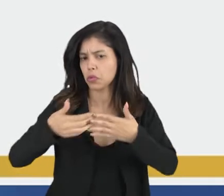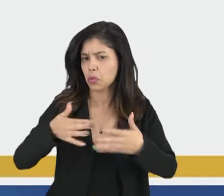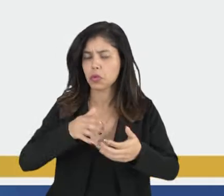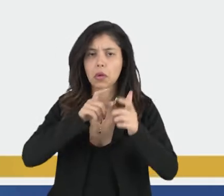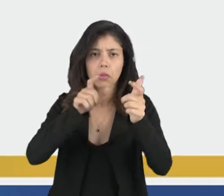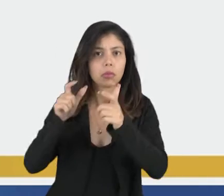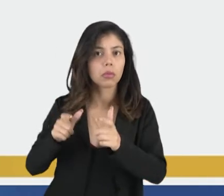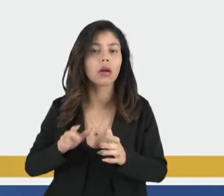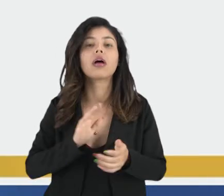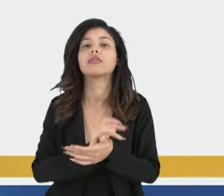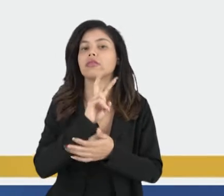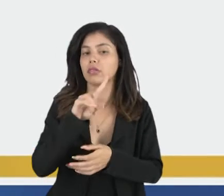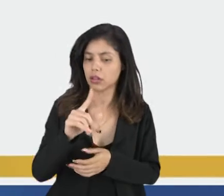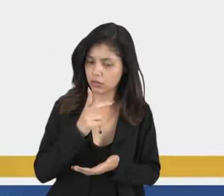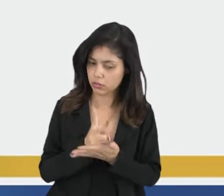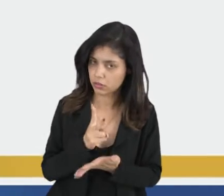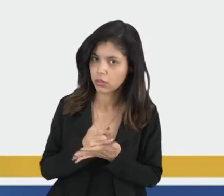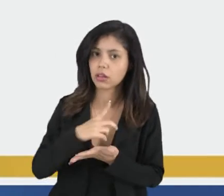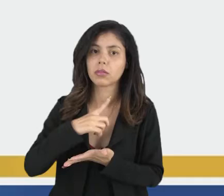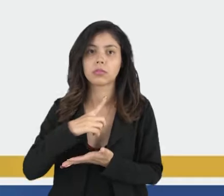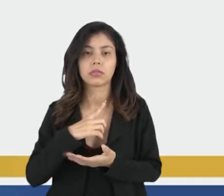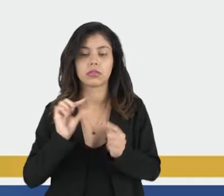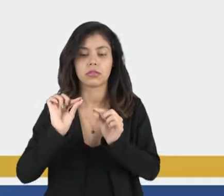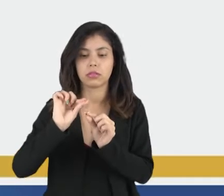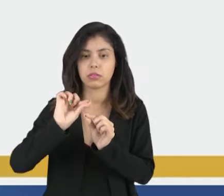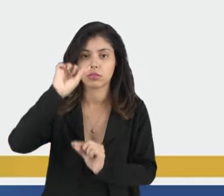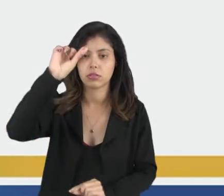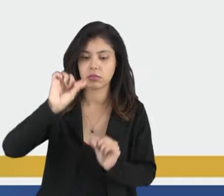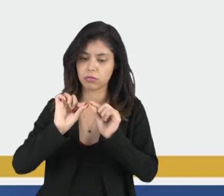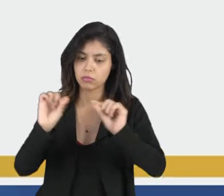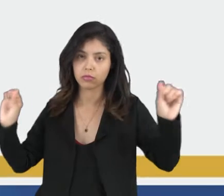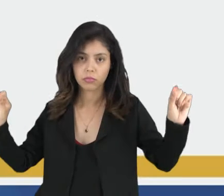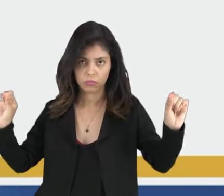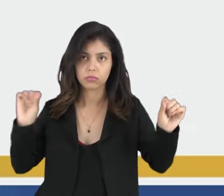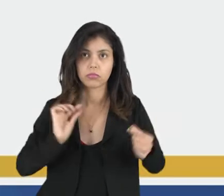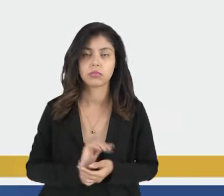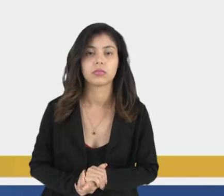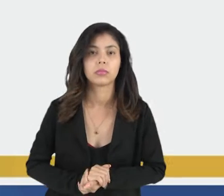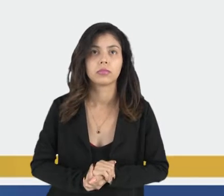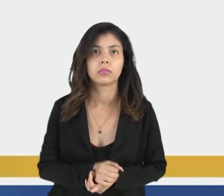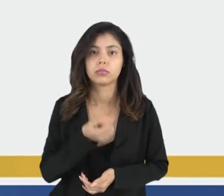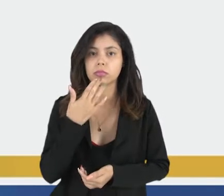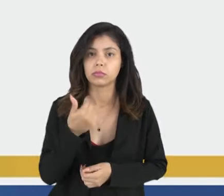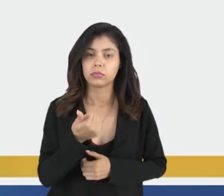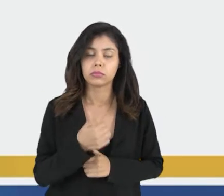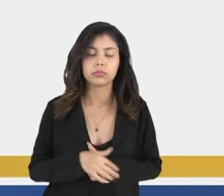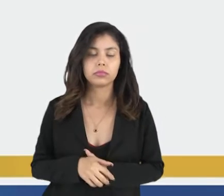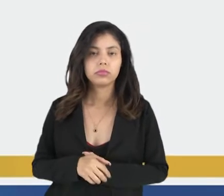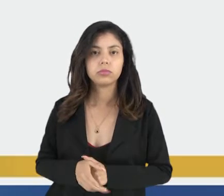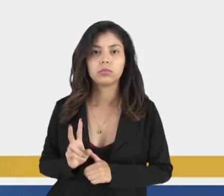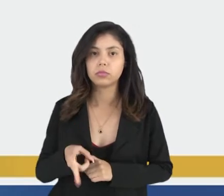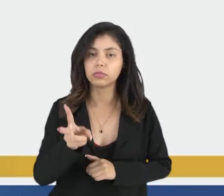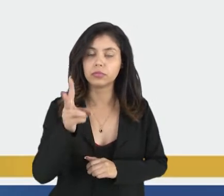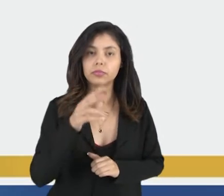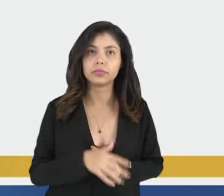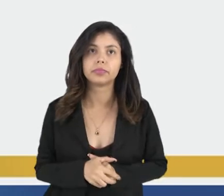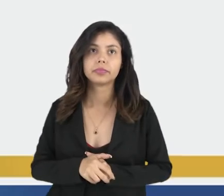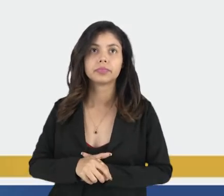tem a mesma distância, porque ele é um ponto central. Tudo bem? Então, continuando.